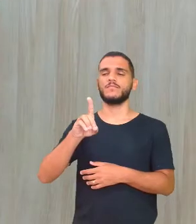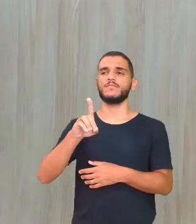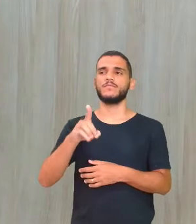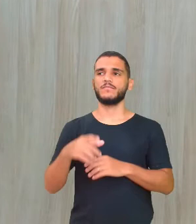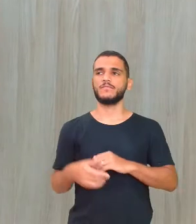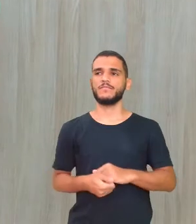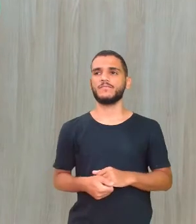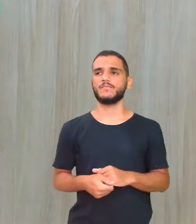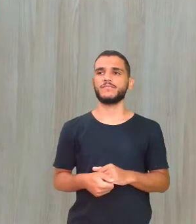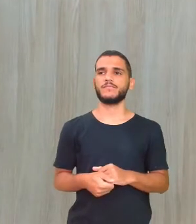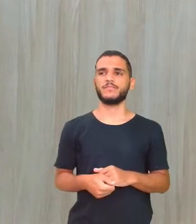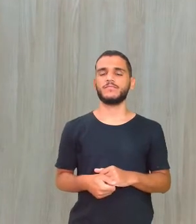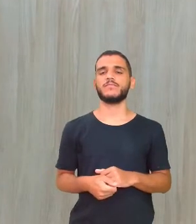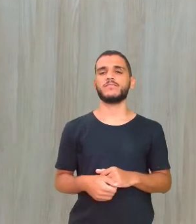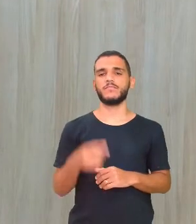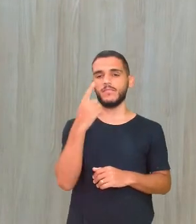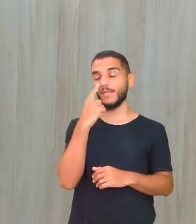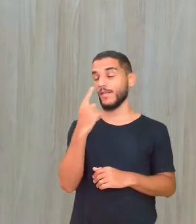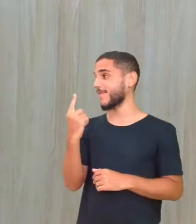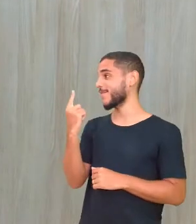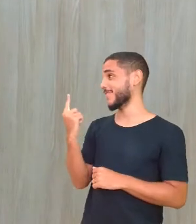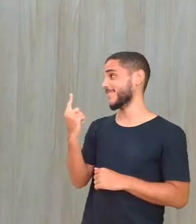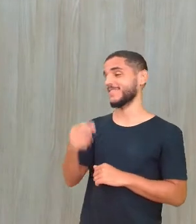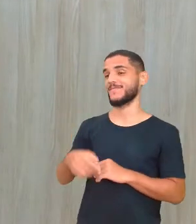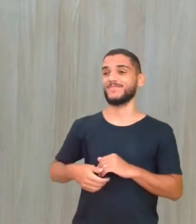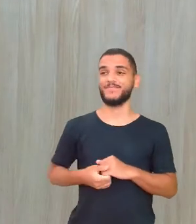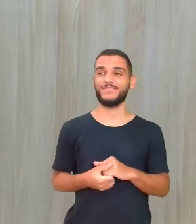Traz para cá. O D está aqui embaixo.